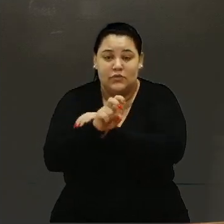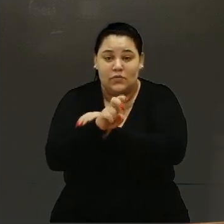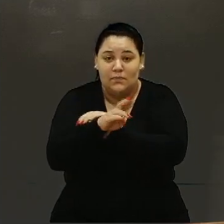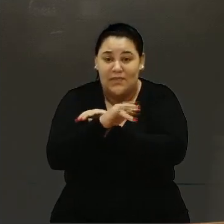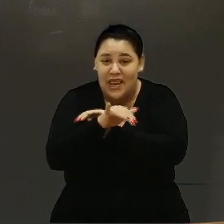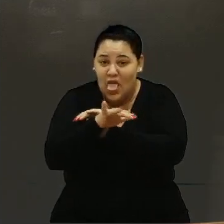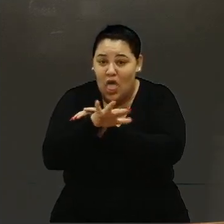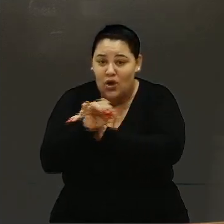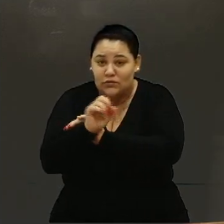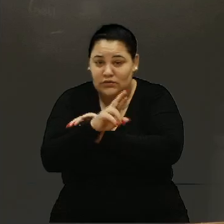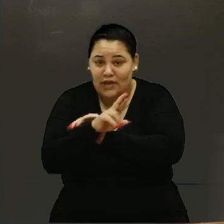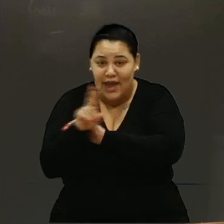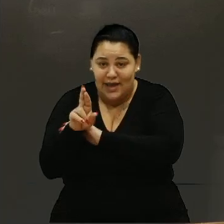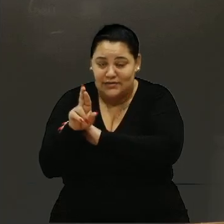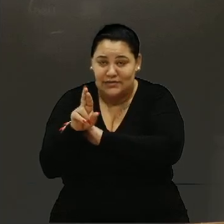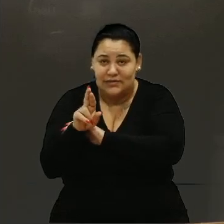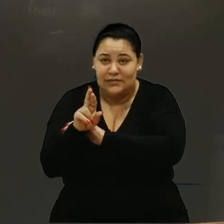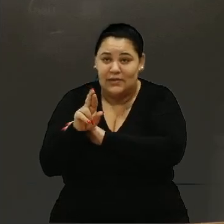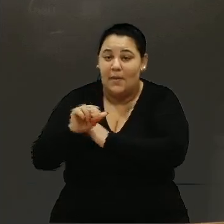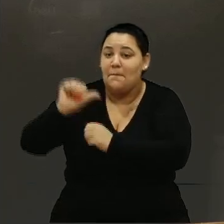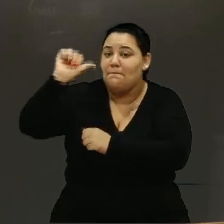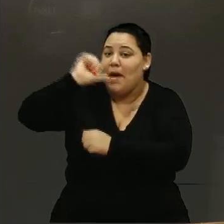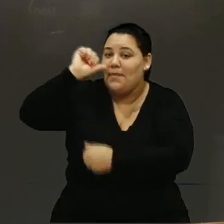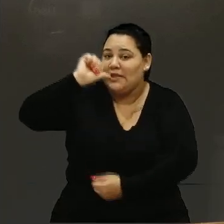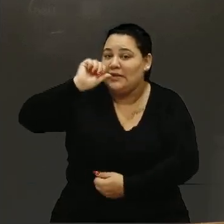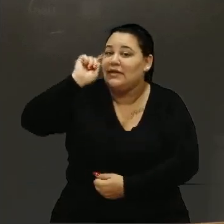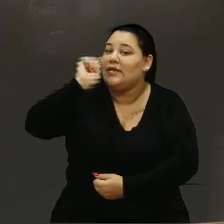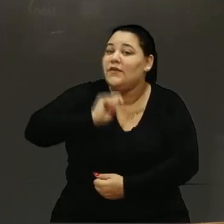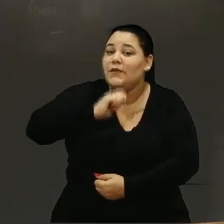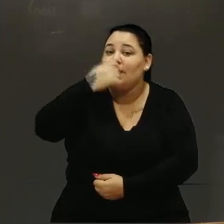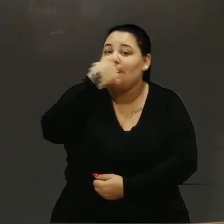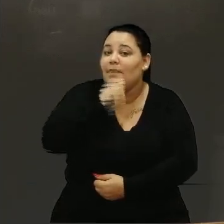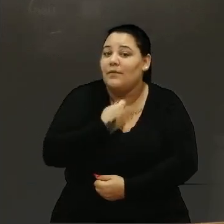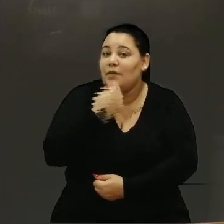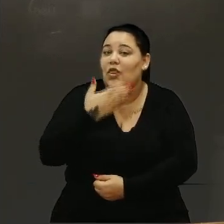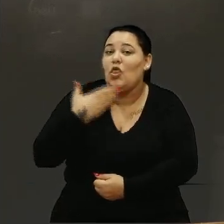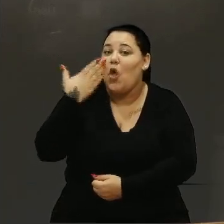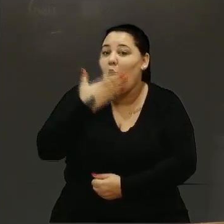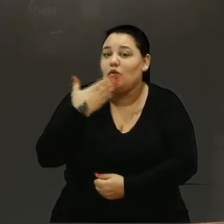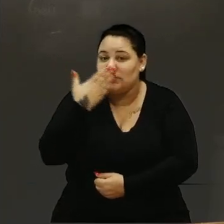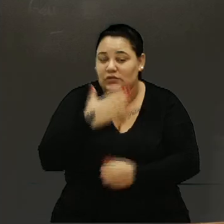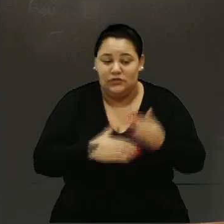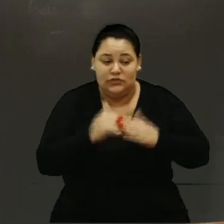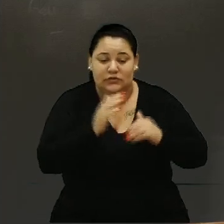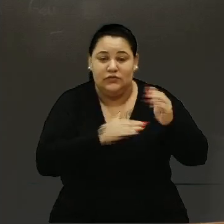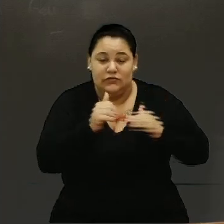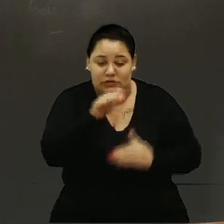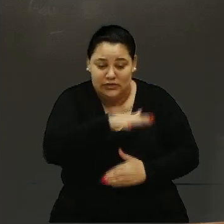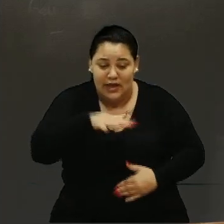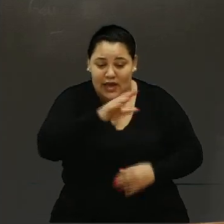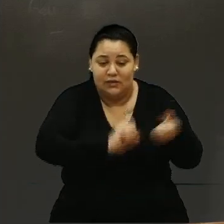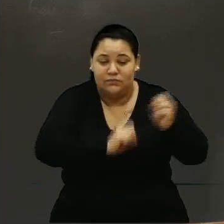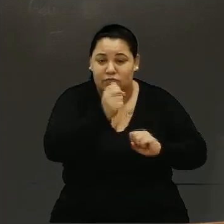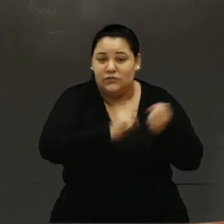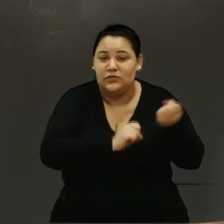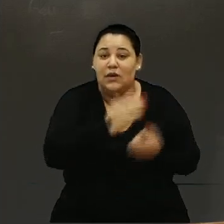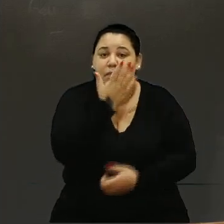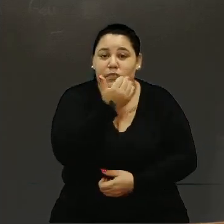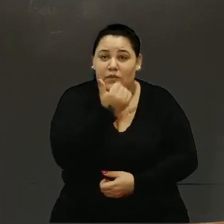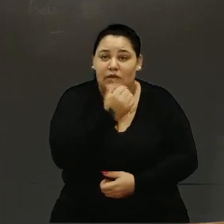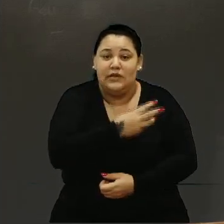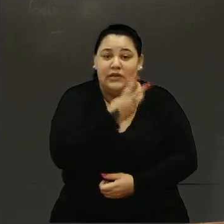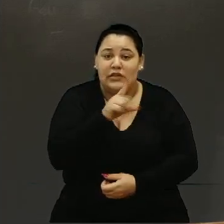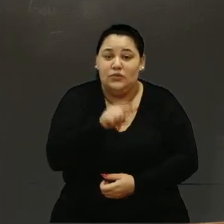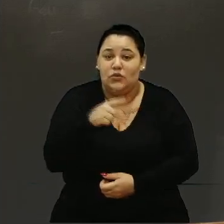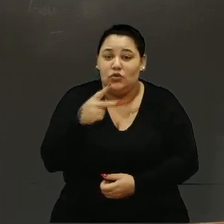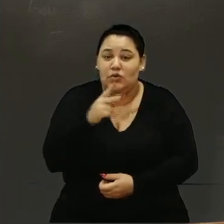reais. Bebidas e sorvete, um investimento no desenvolvimento do ramo de indústria alimentícia em